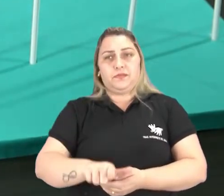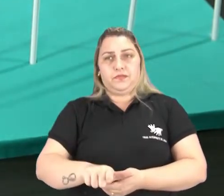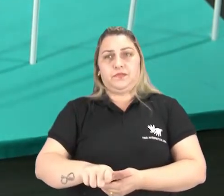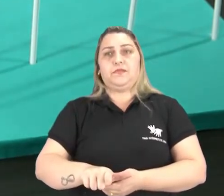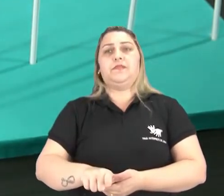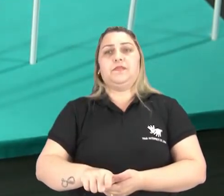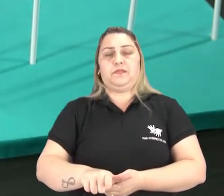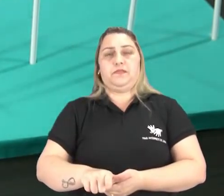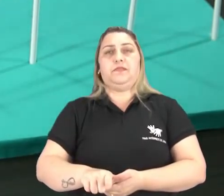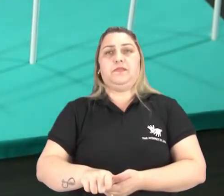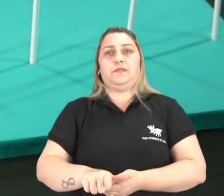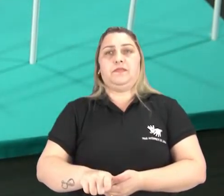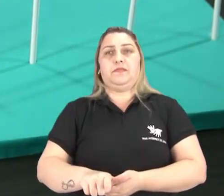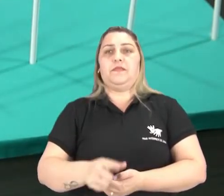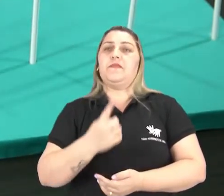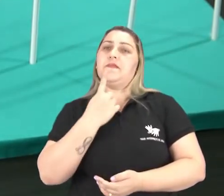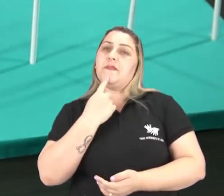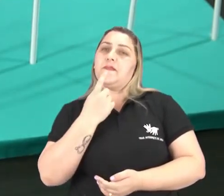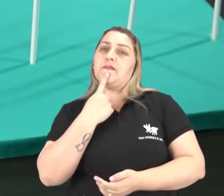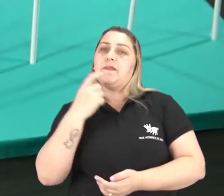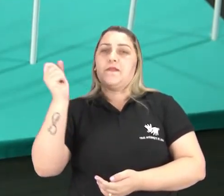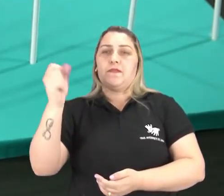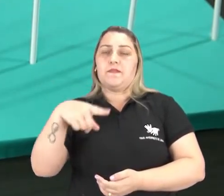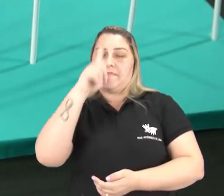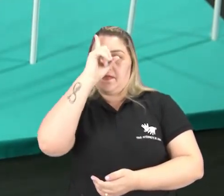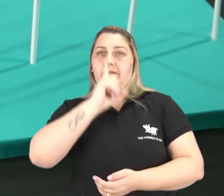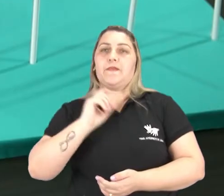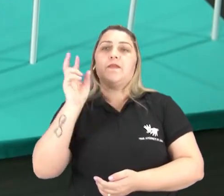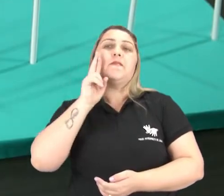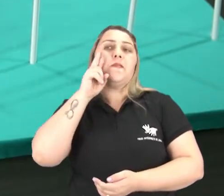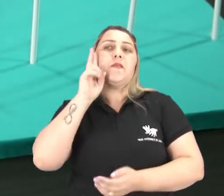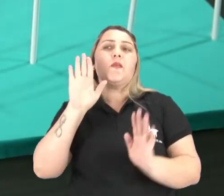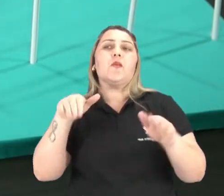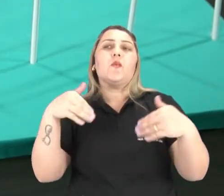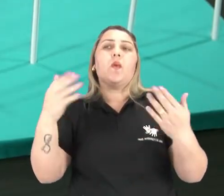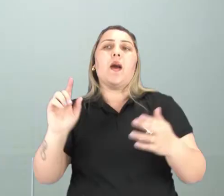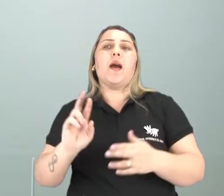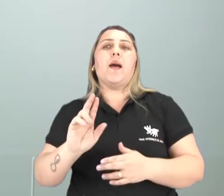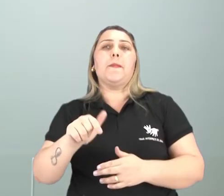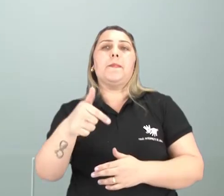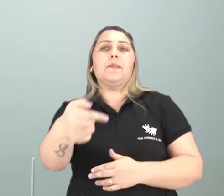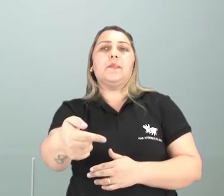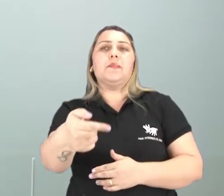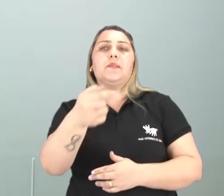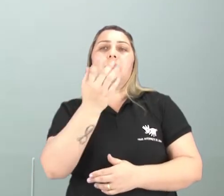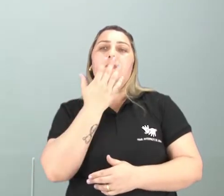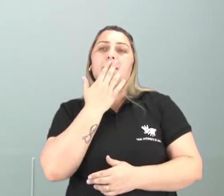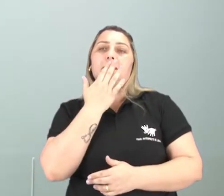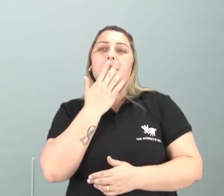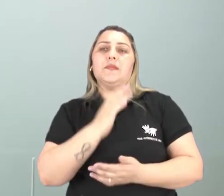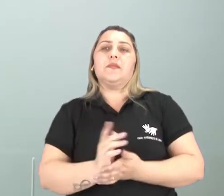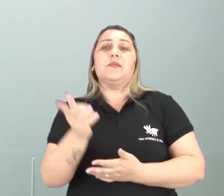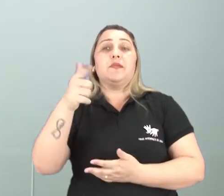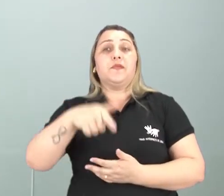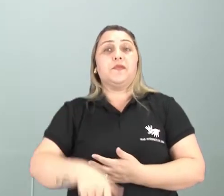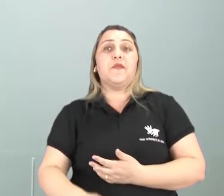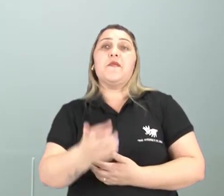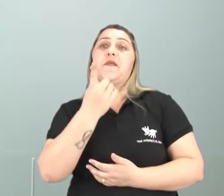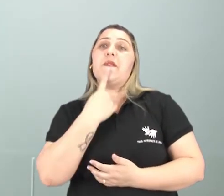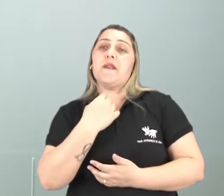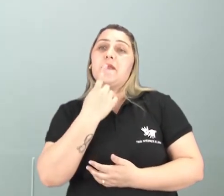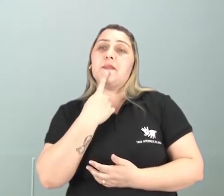repetindo essa sequência vermelho azul amarelo e rosa qual é a próxima cor vamos